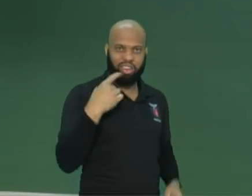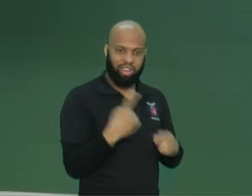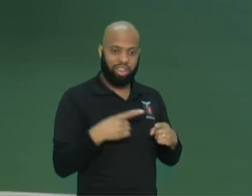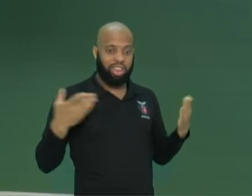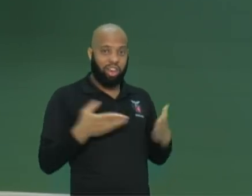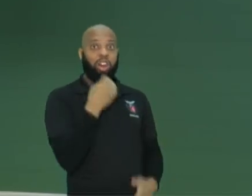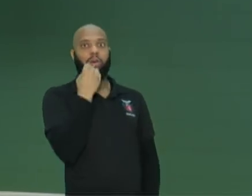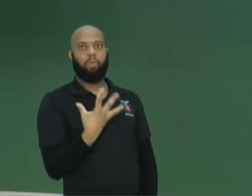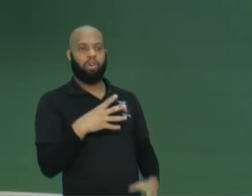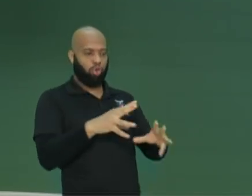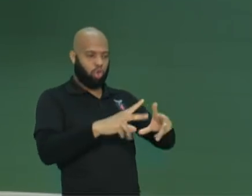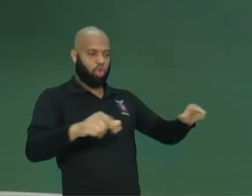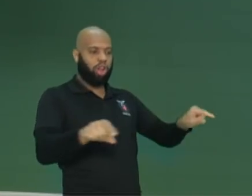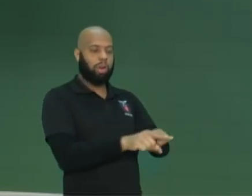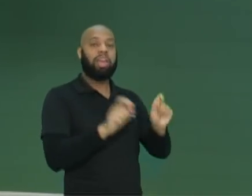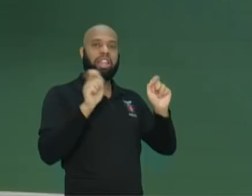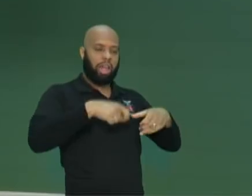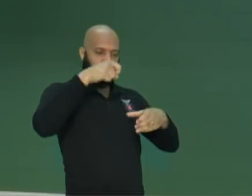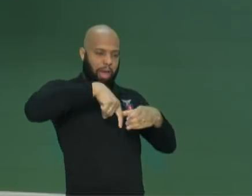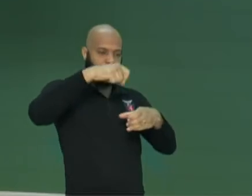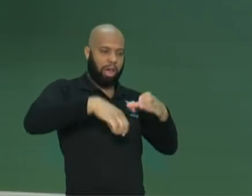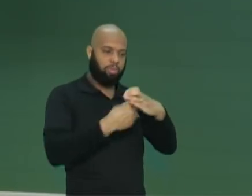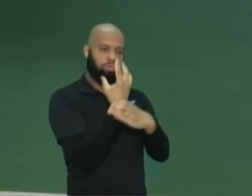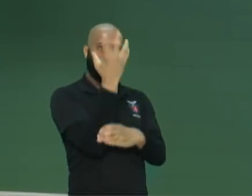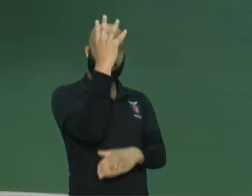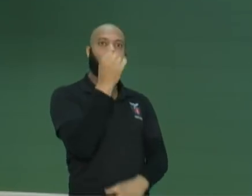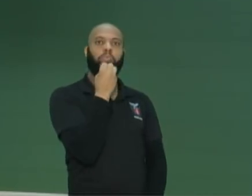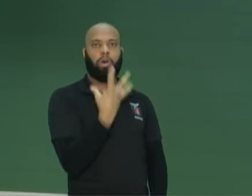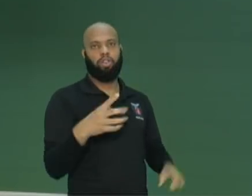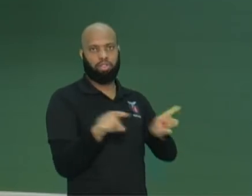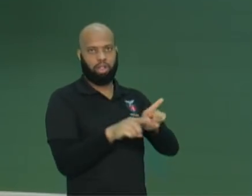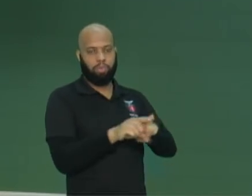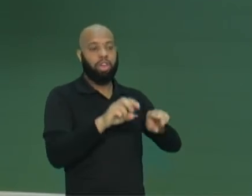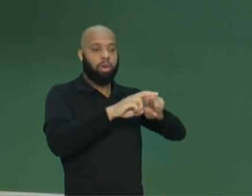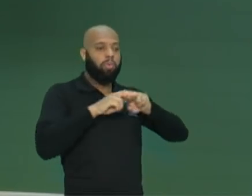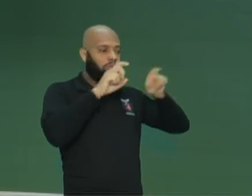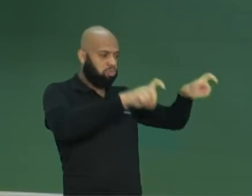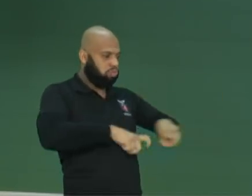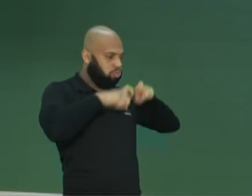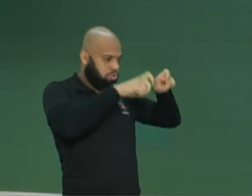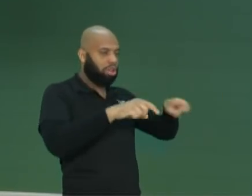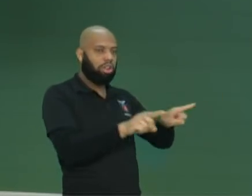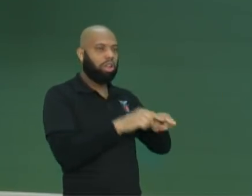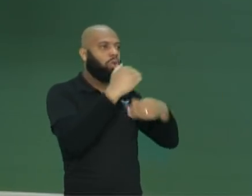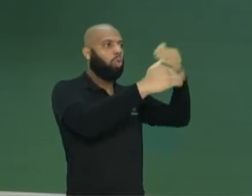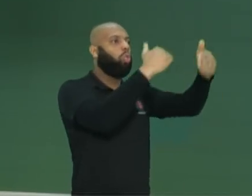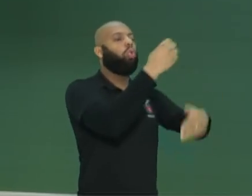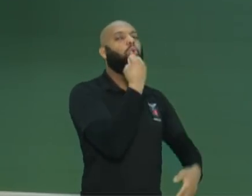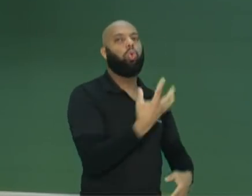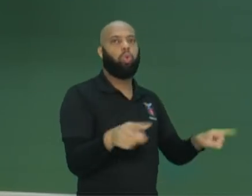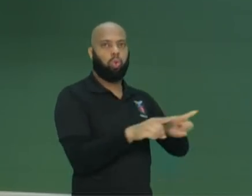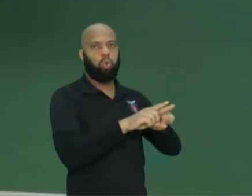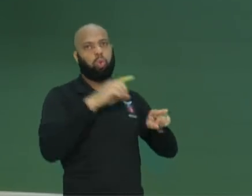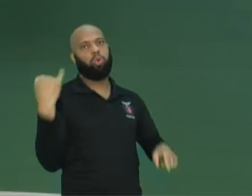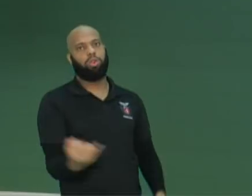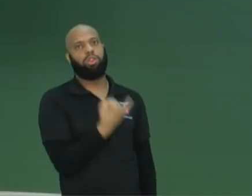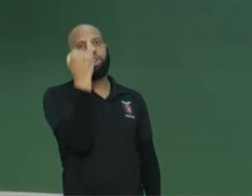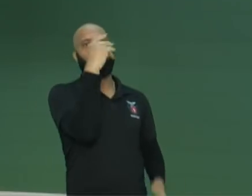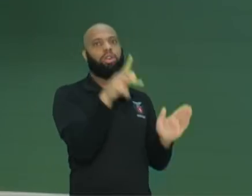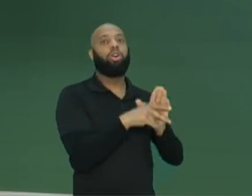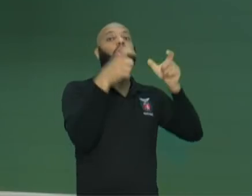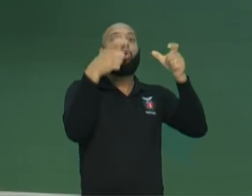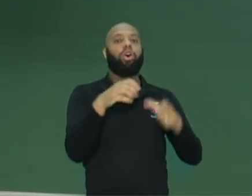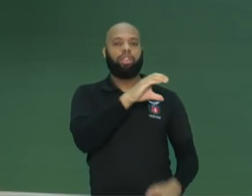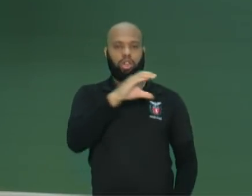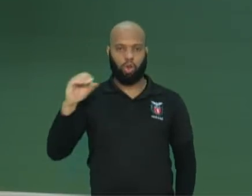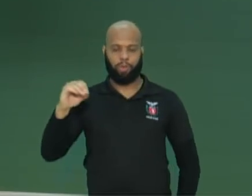mais férteis e, portanto, produzissem mais. E aí a agricultura tem um desenvolvimento bem significativo na região